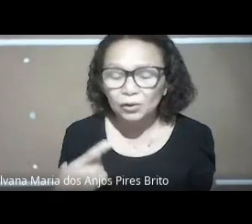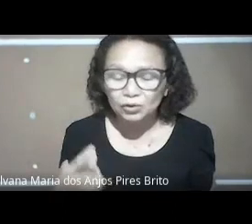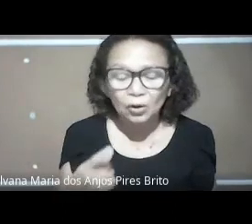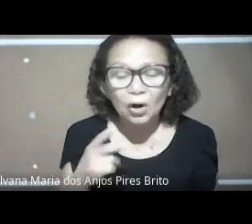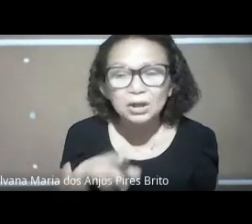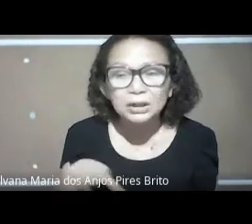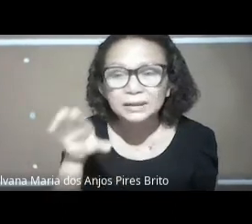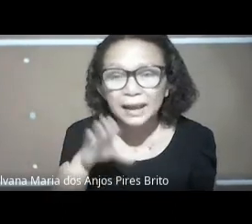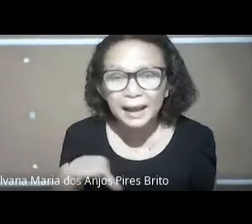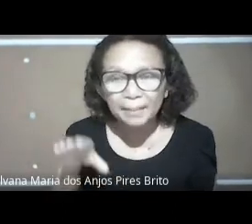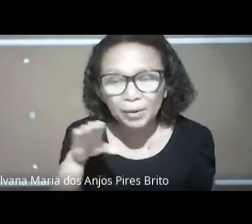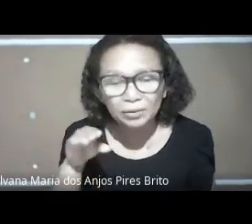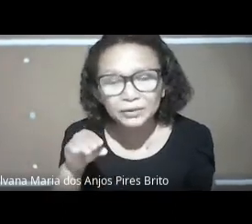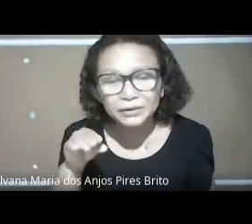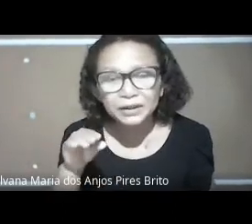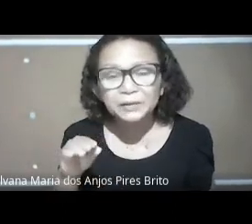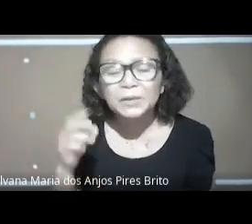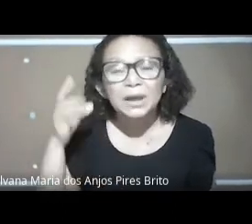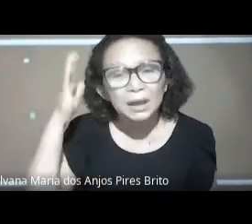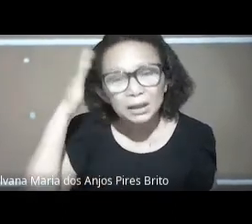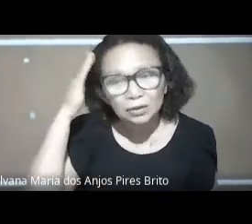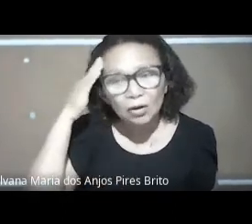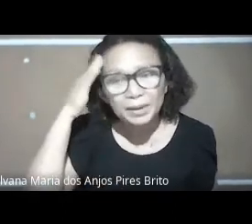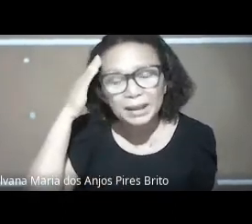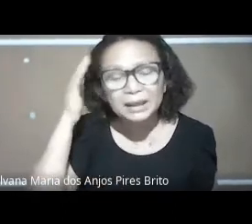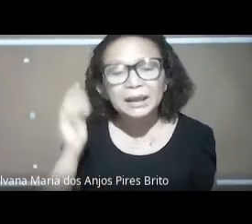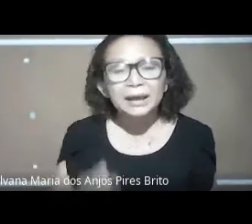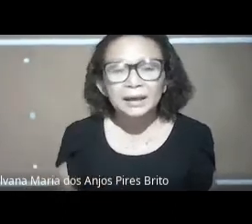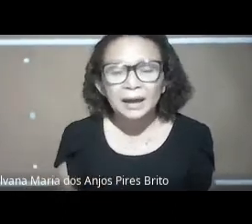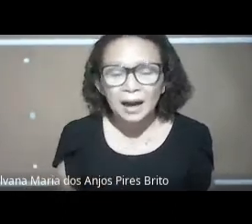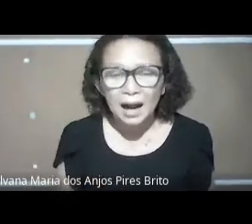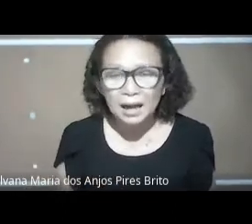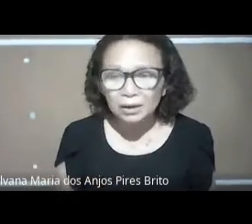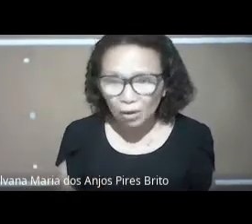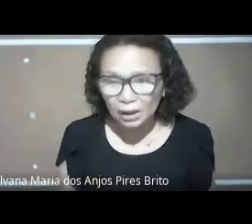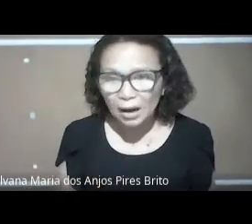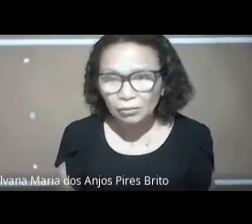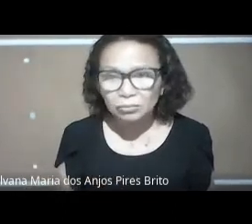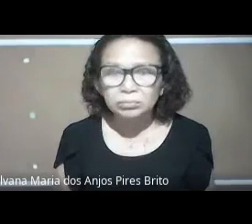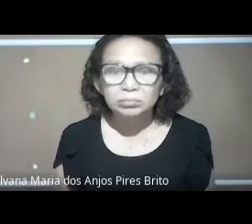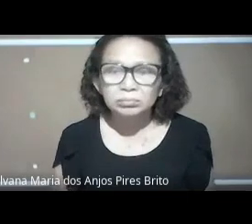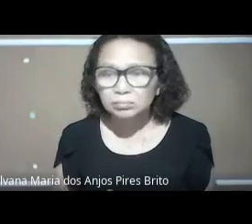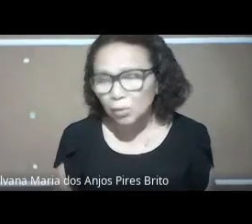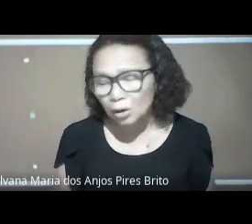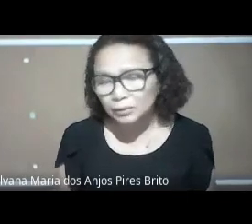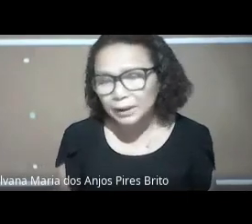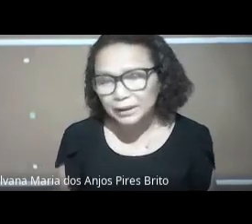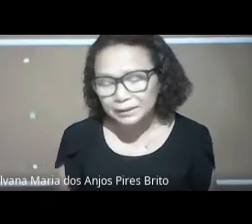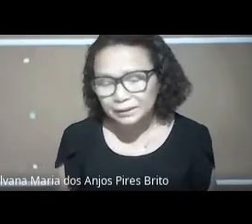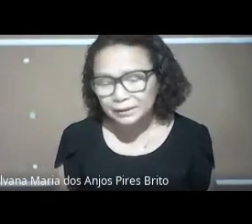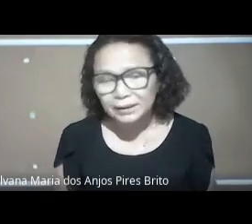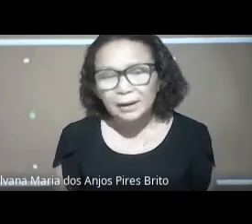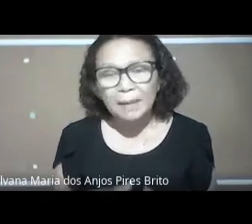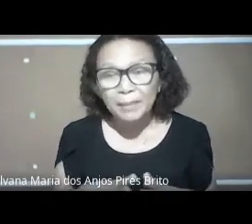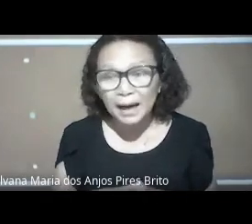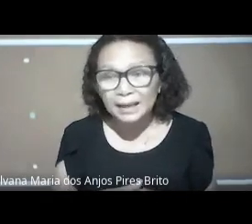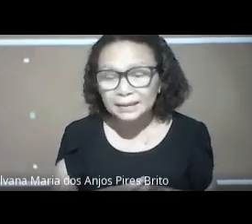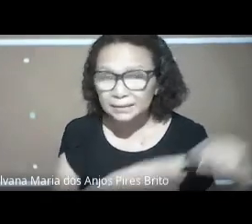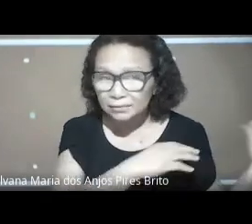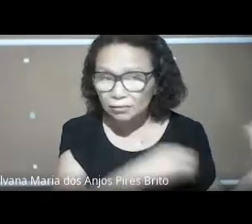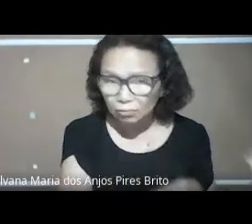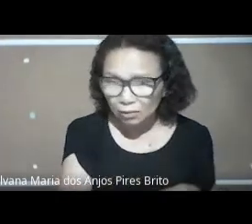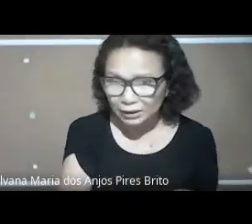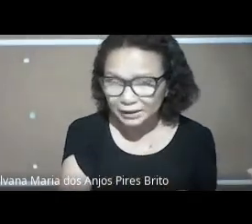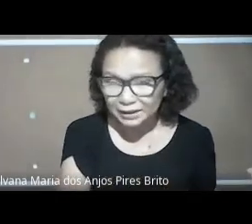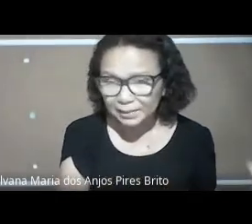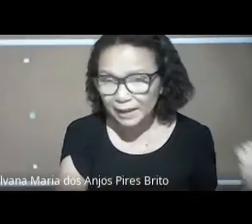técnicas fonoaudiológicas, reproduzir e compreender a língua oral portuguesa.